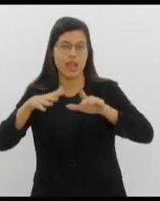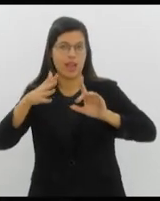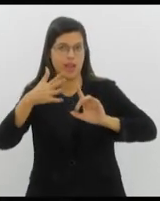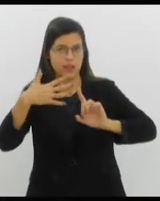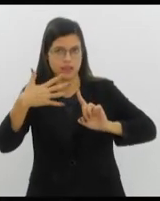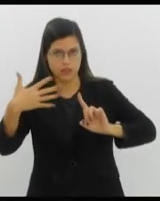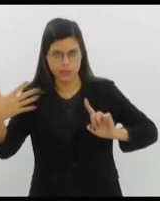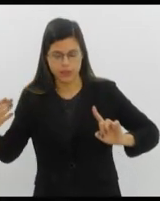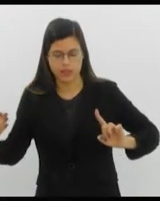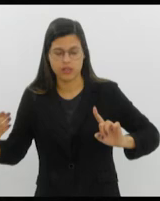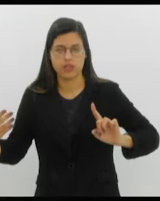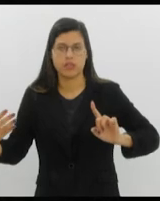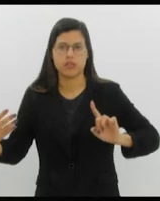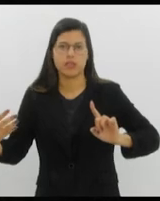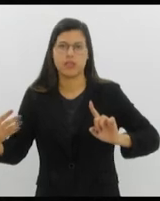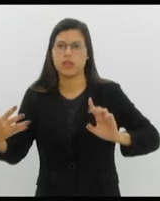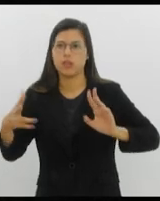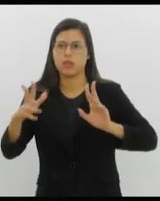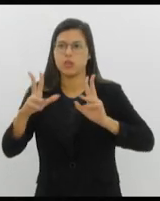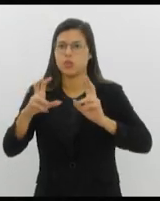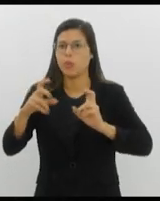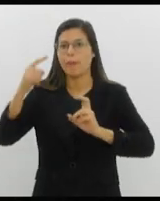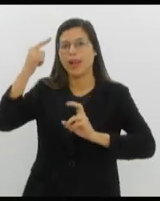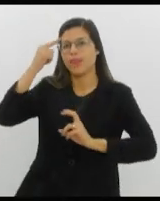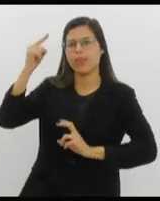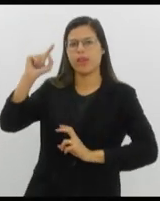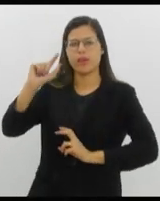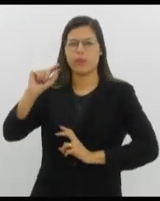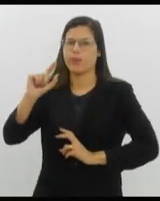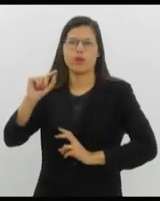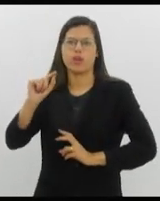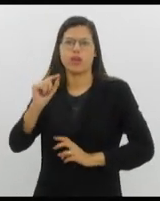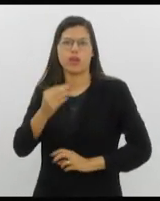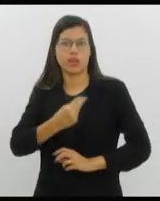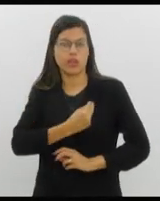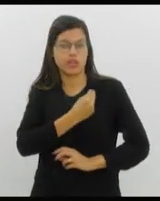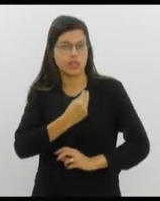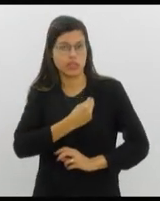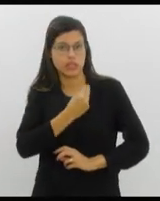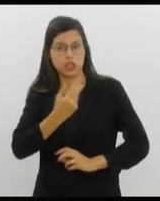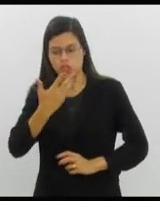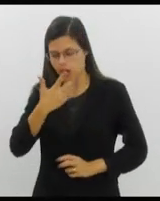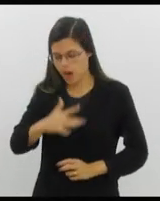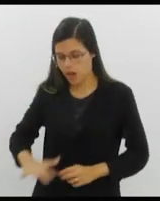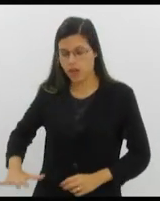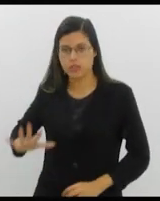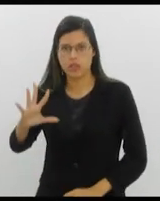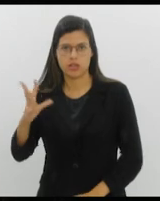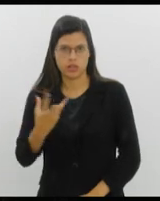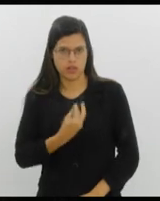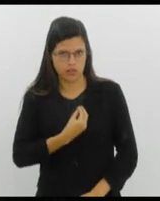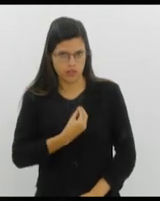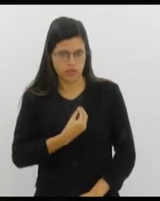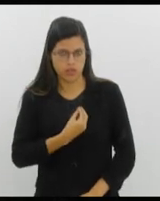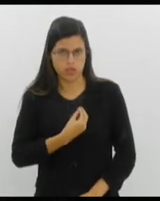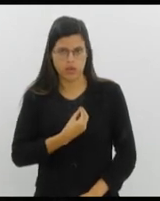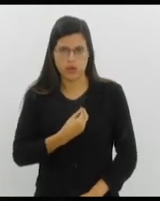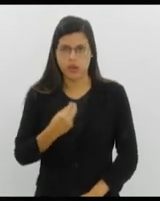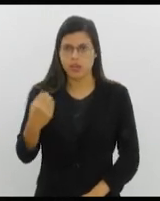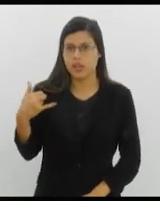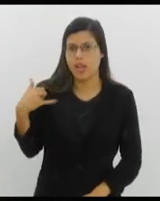LGBT sob a ideia de que existe criança trans, 4 anos de